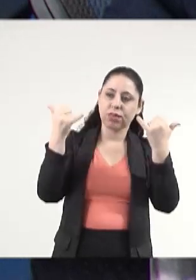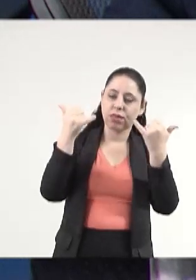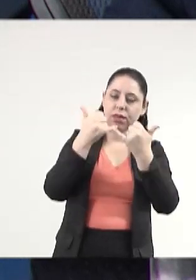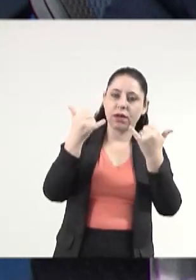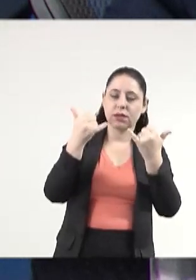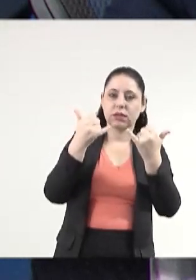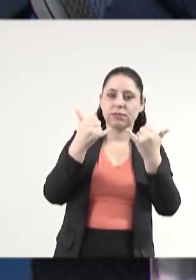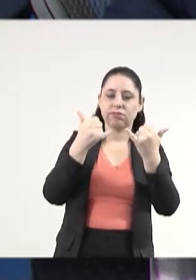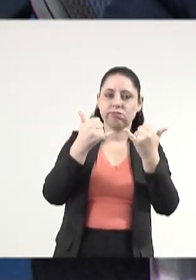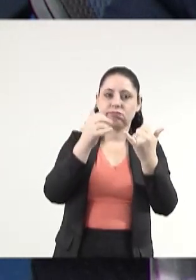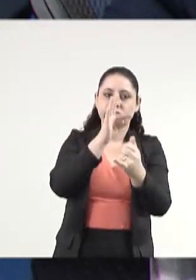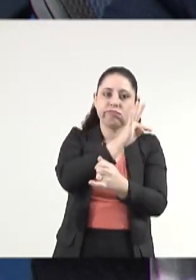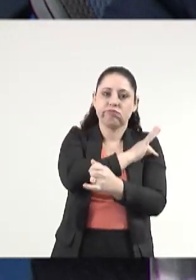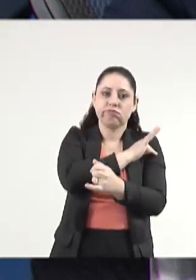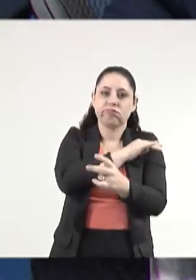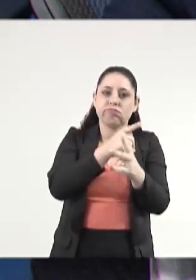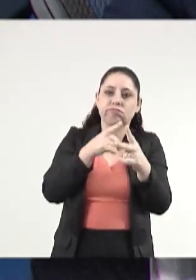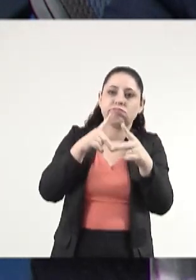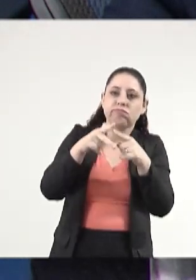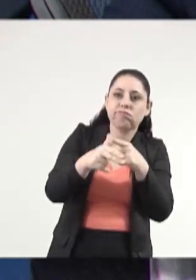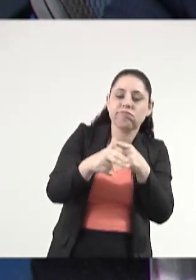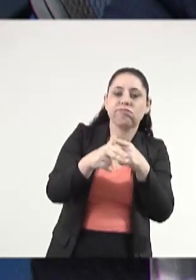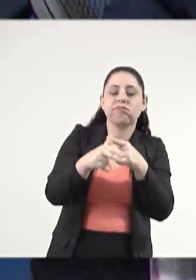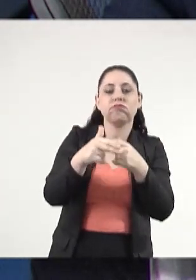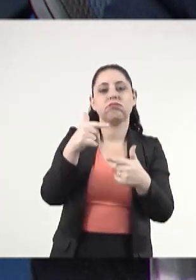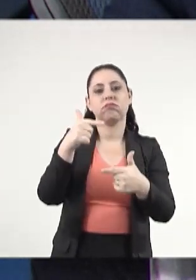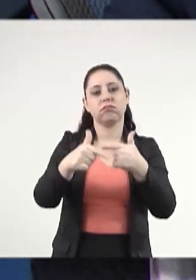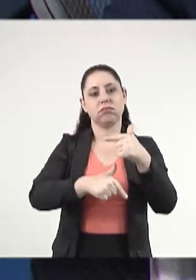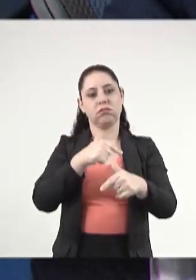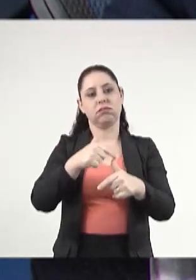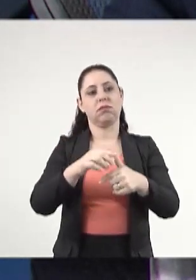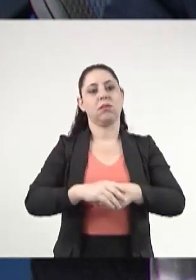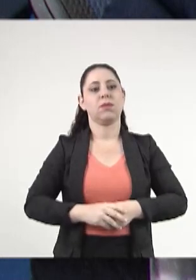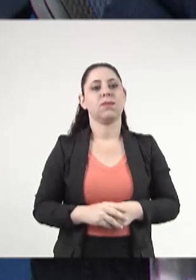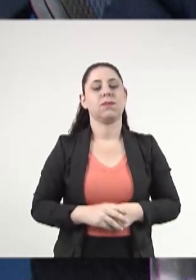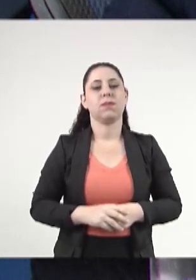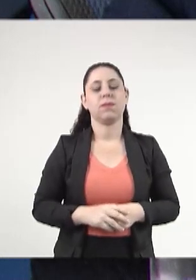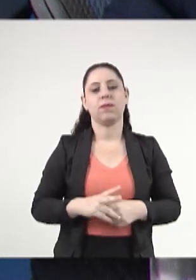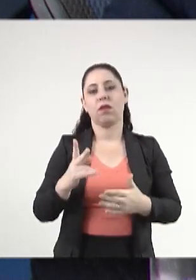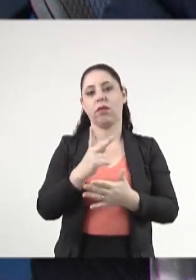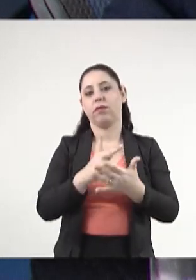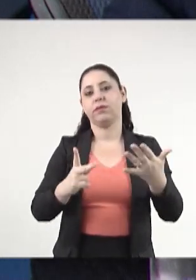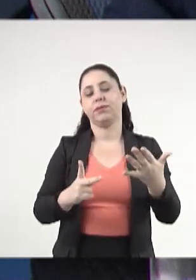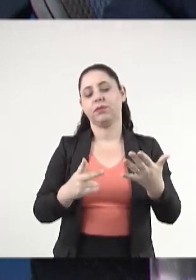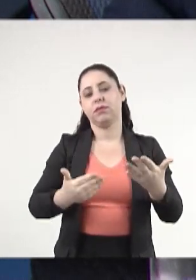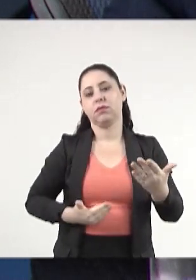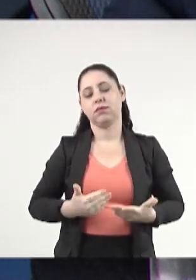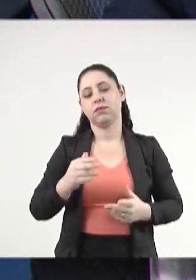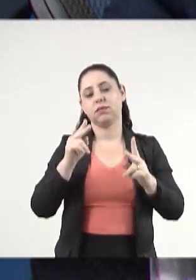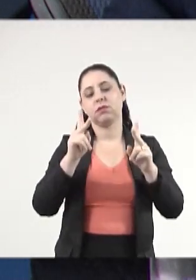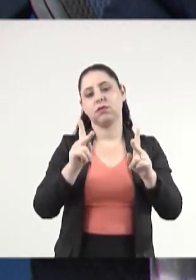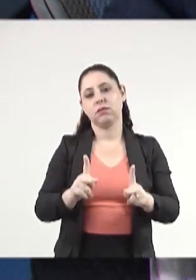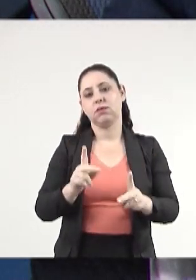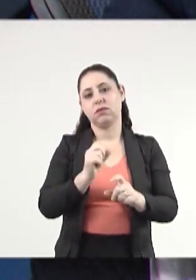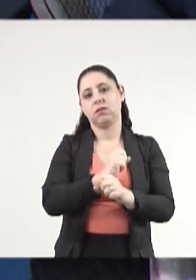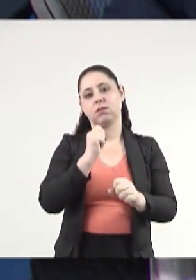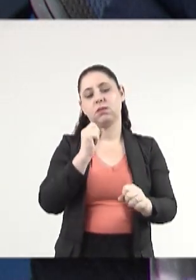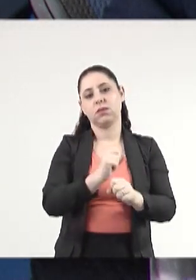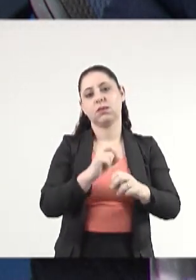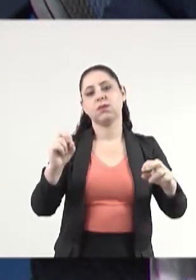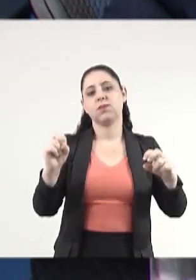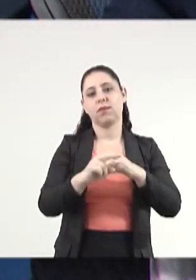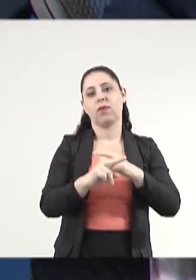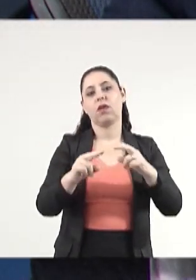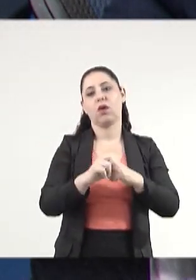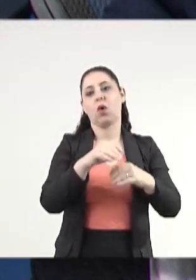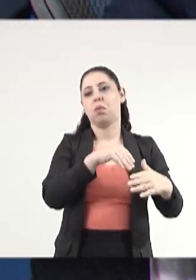técnica com interrupção de serviço. O parecer da Comissão de Serviço Público, Obra, Transporte, Infraestrutura e Administração